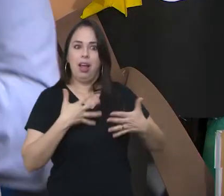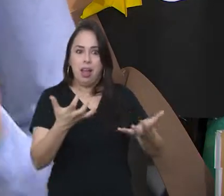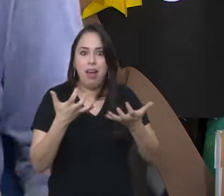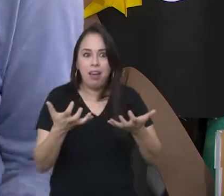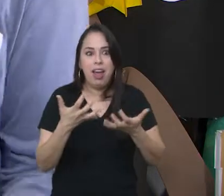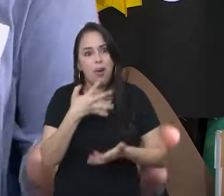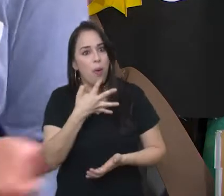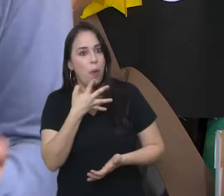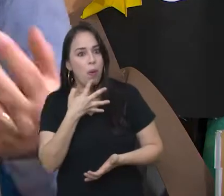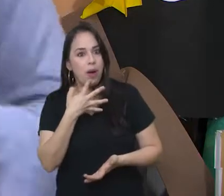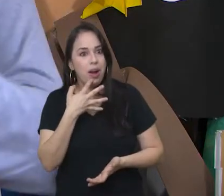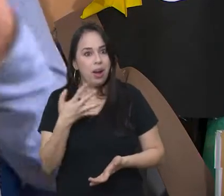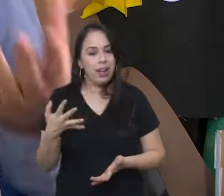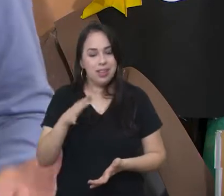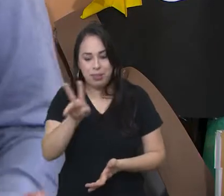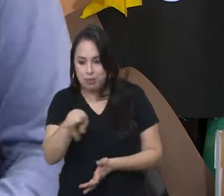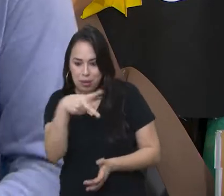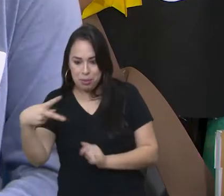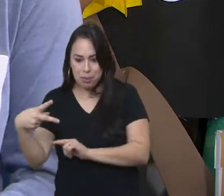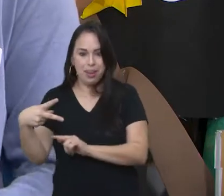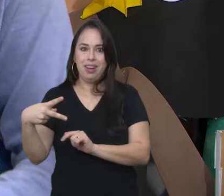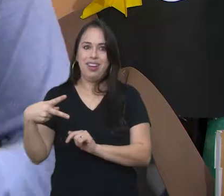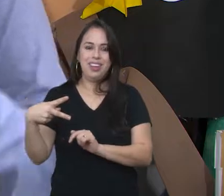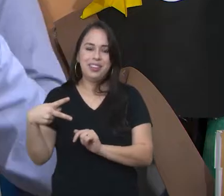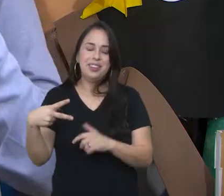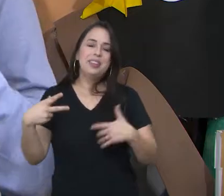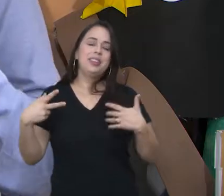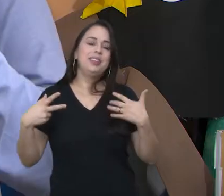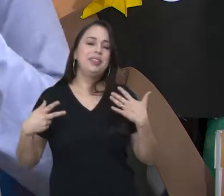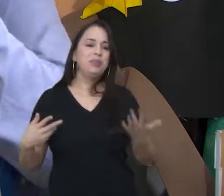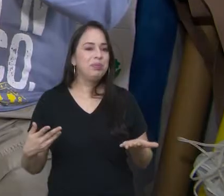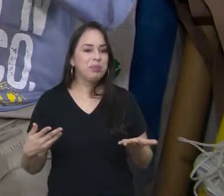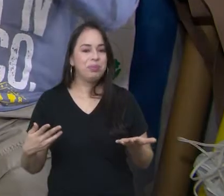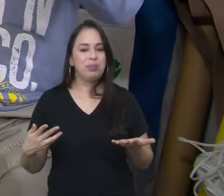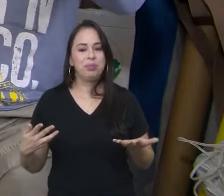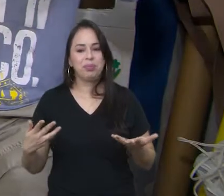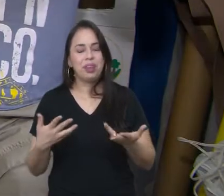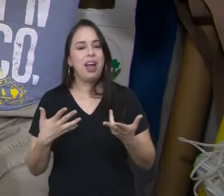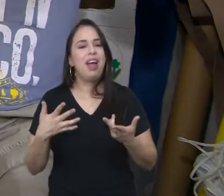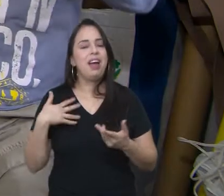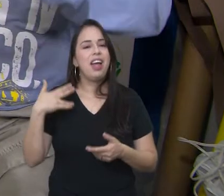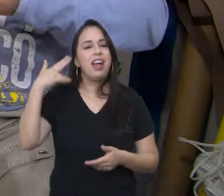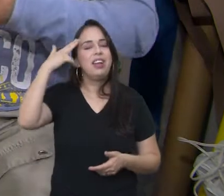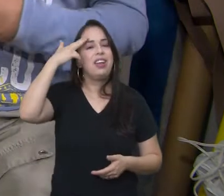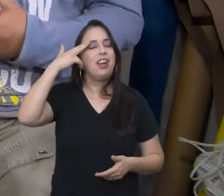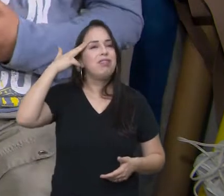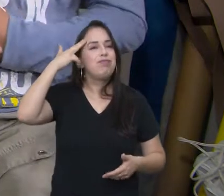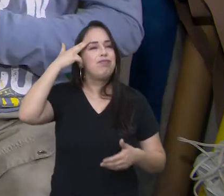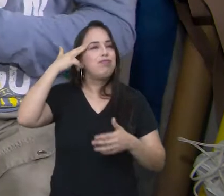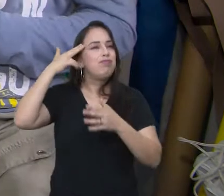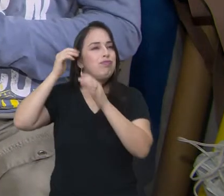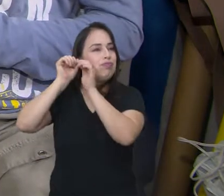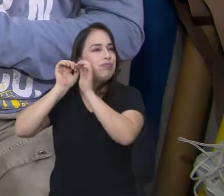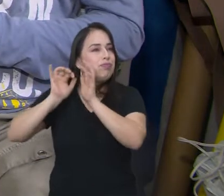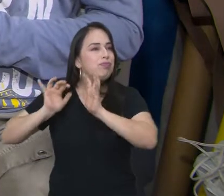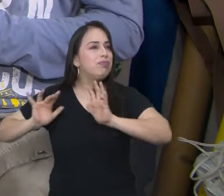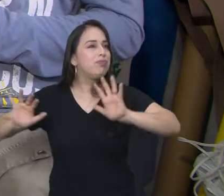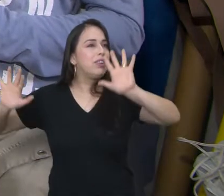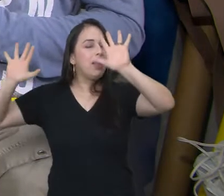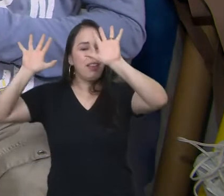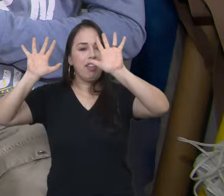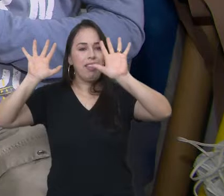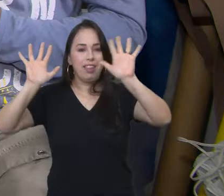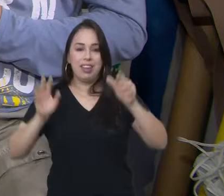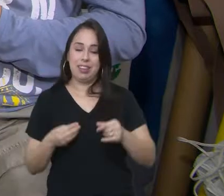eu quero conhecer esse Vale do Paraíba, que negócio é esse? Então é um negócio do sonho, uma mistura que a gente